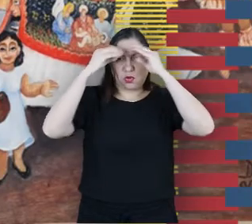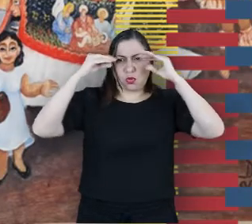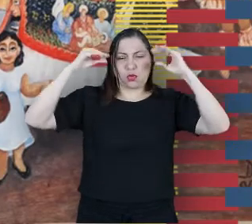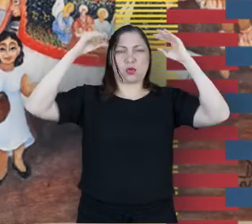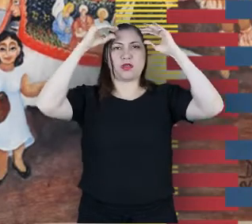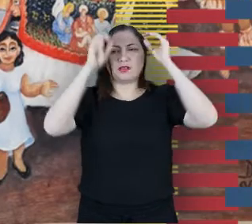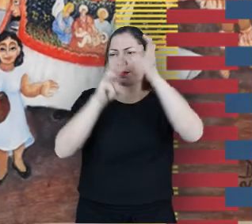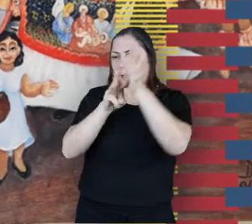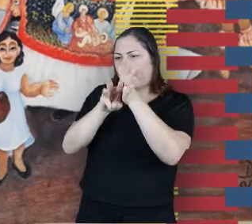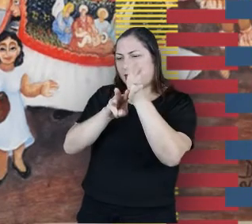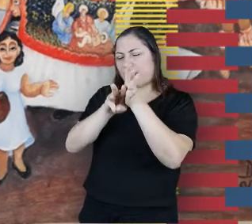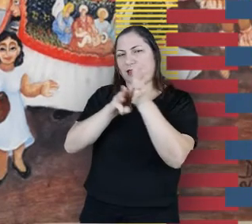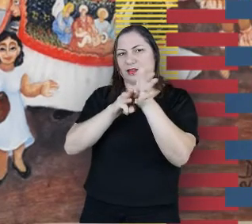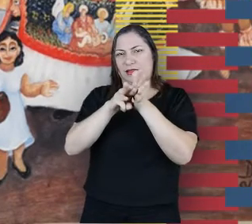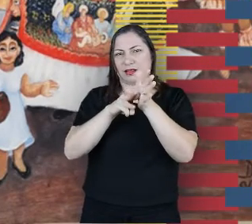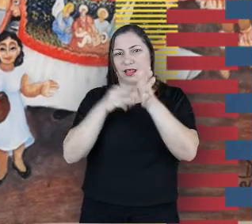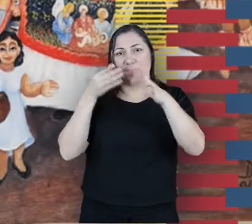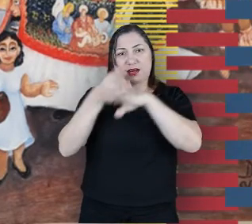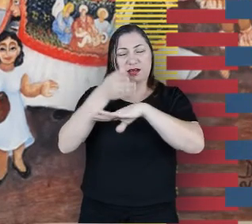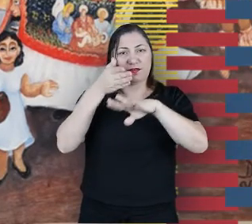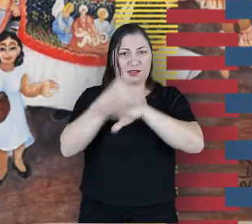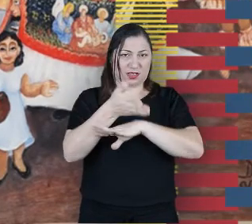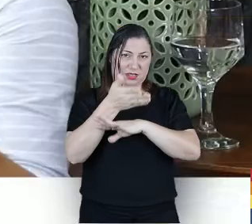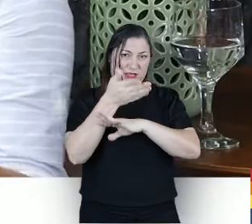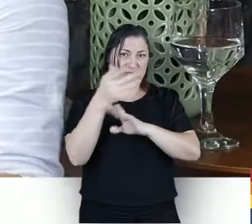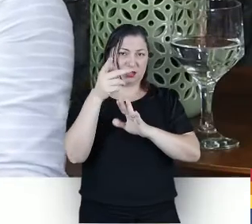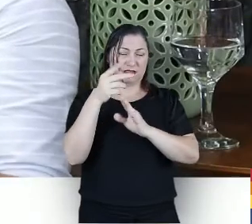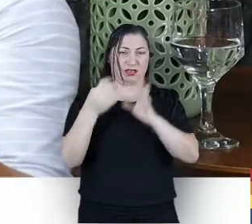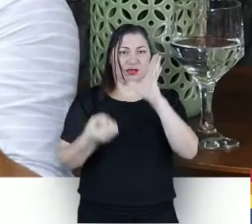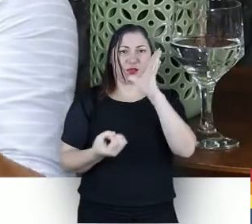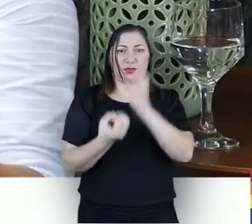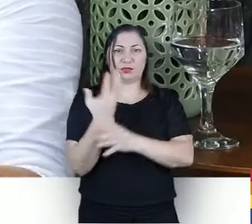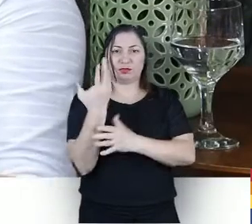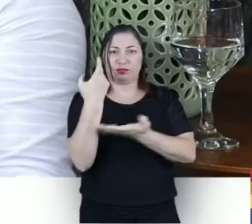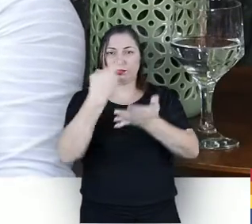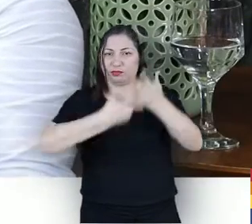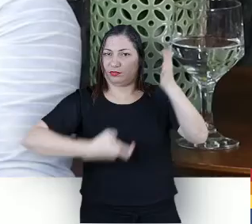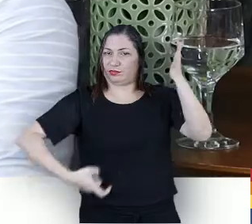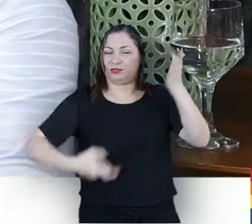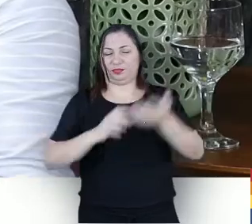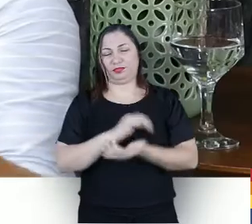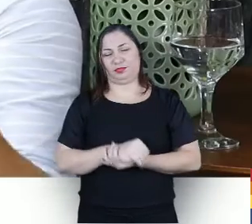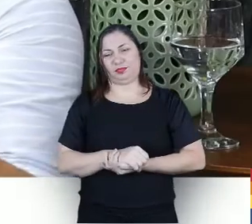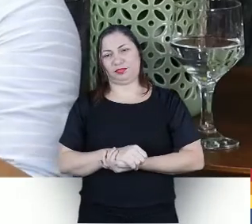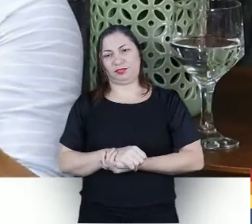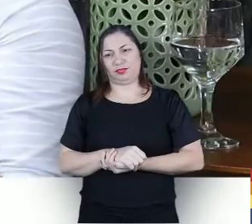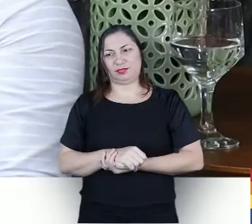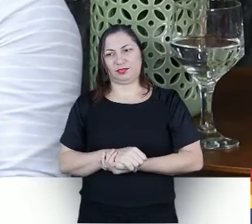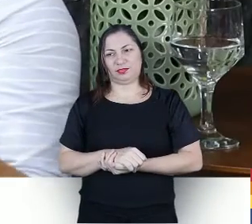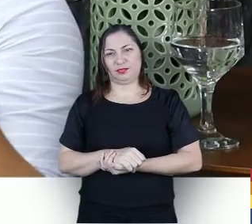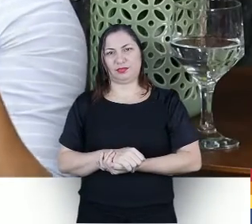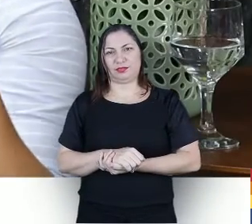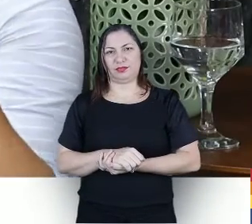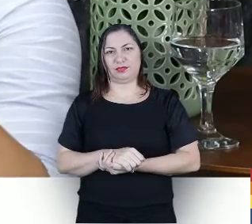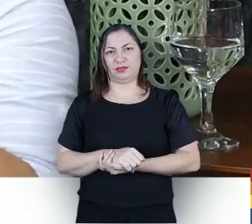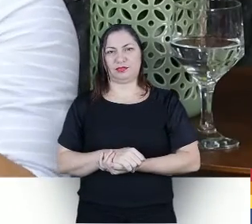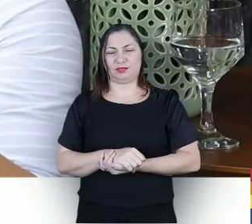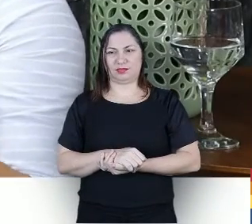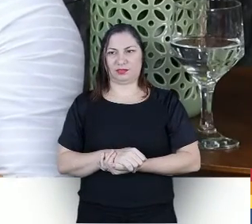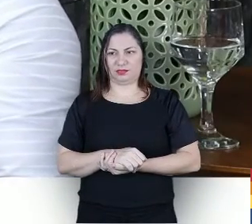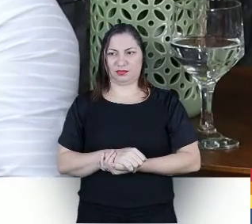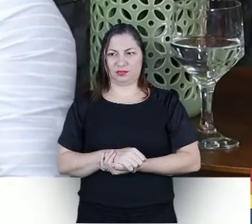desenvolver habilidades junto com os alunos, para que eles pudessem culminar todo um conhecimento, toda